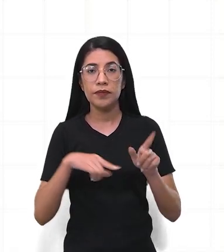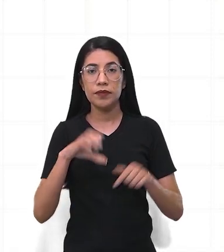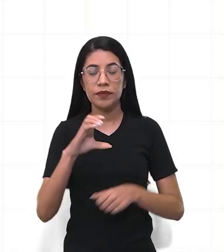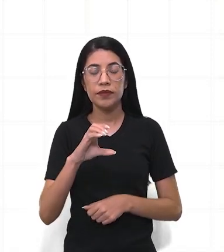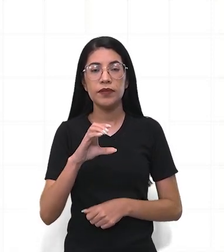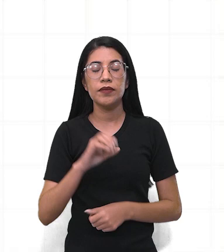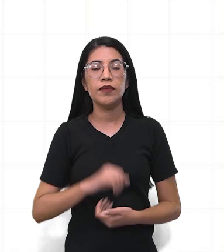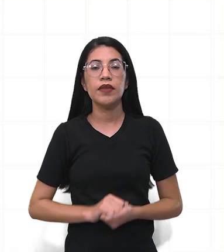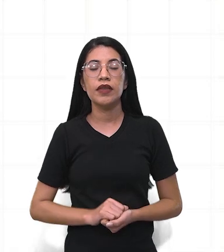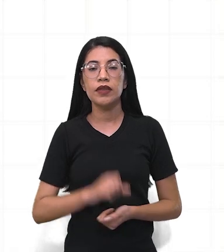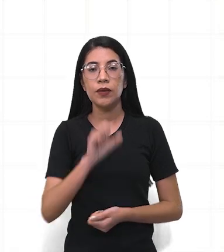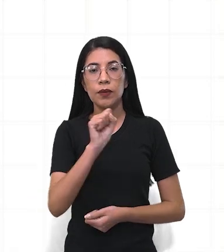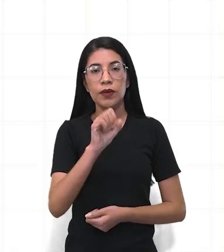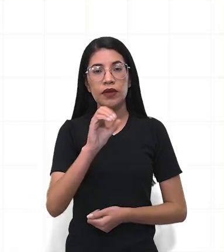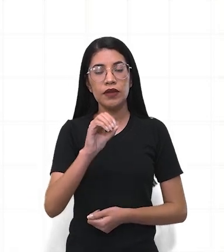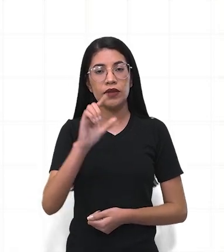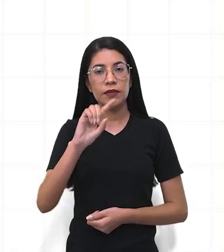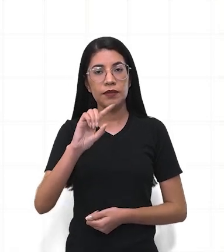80%.